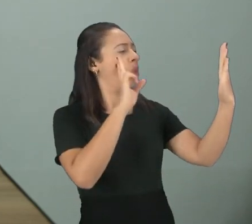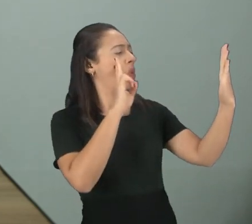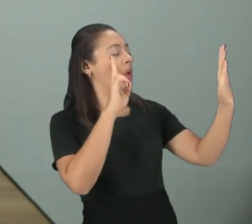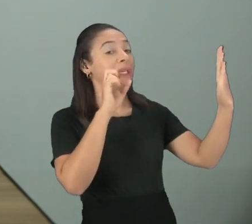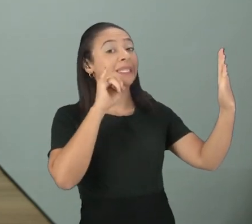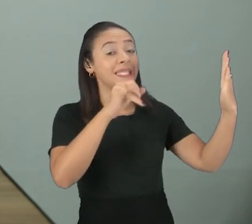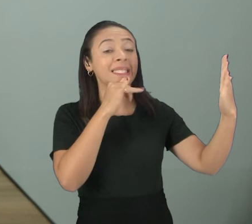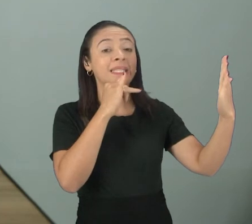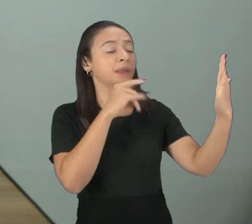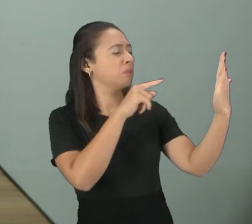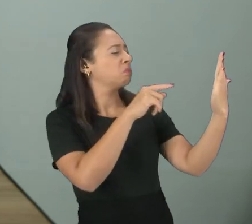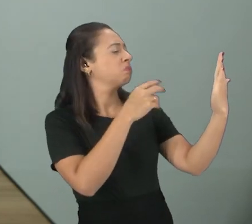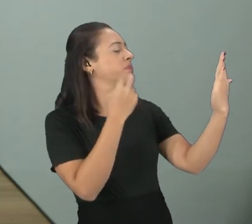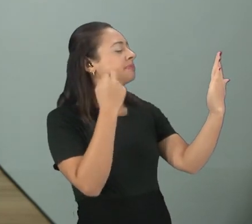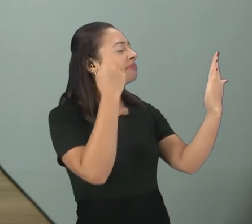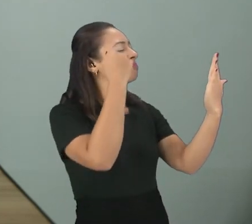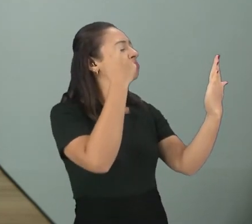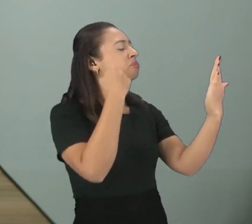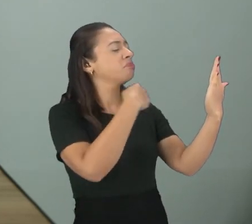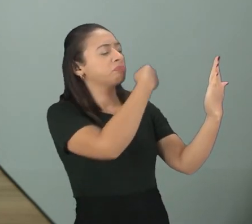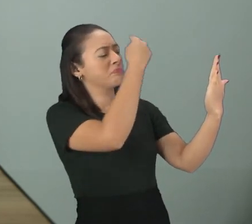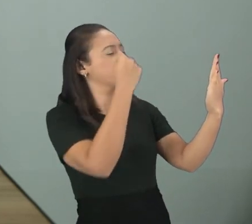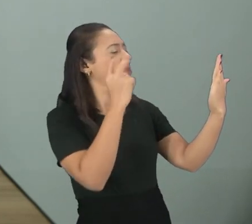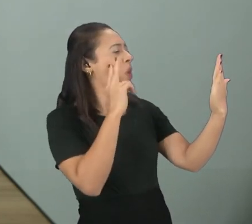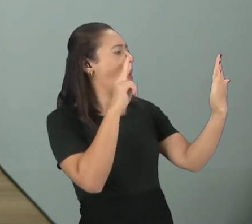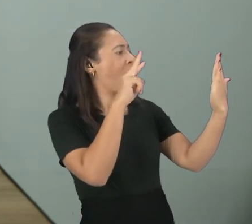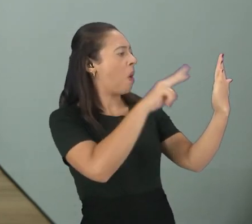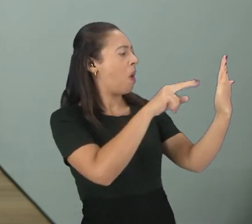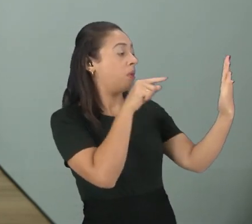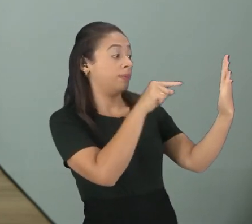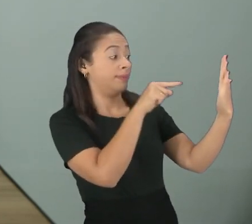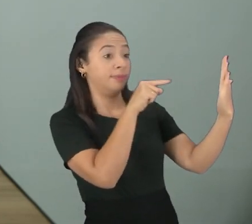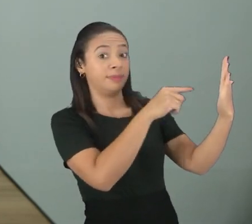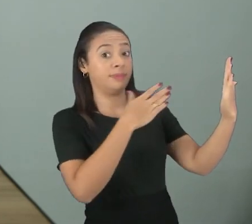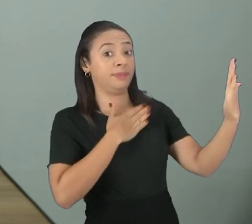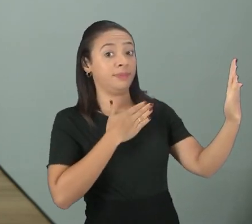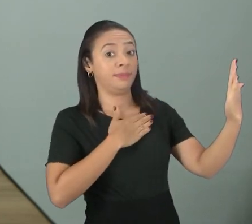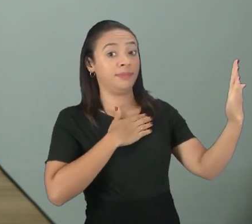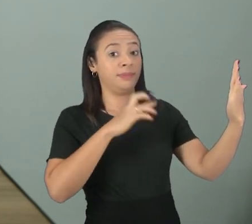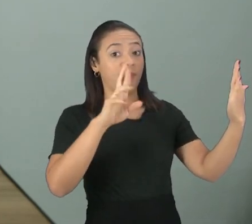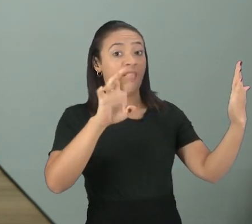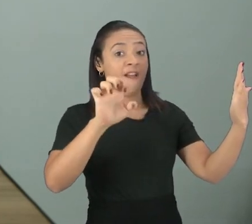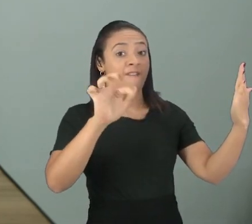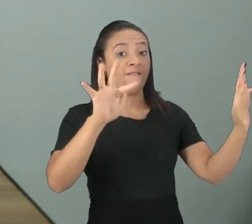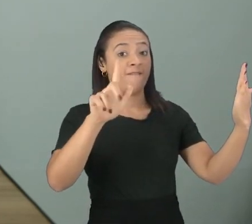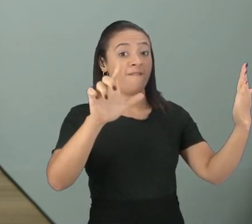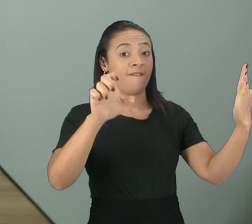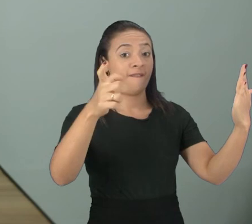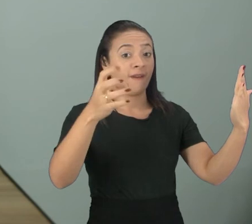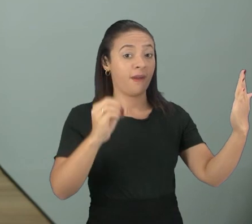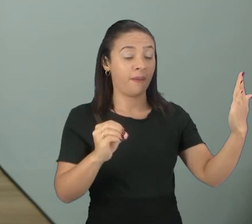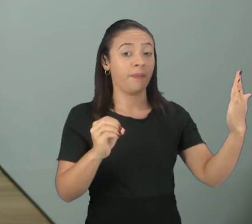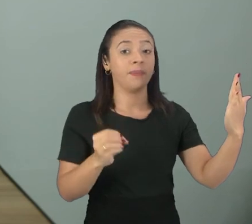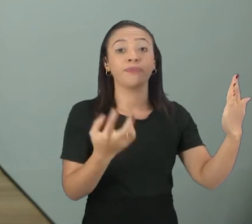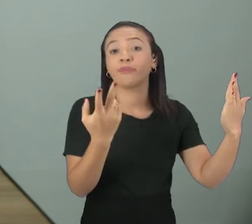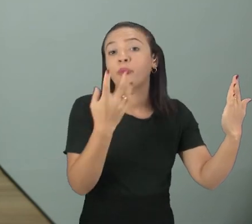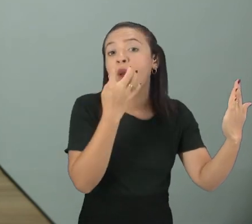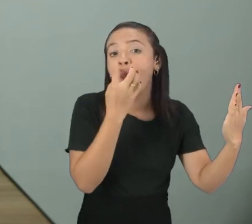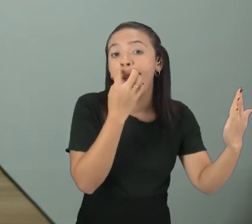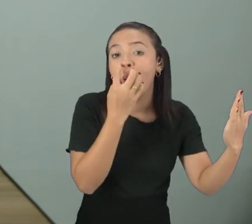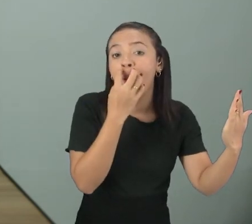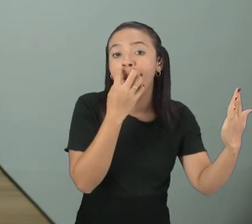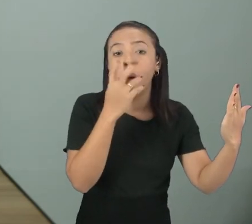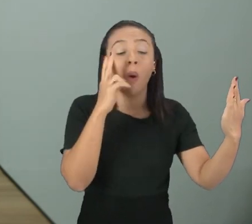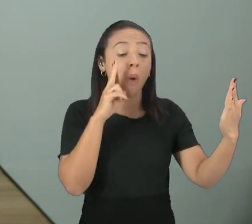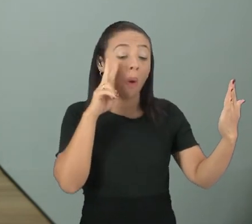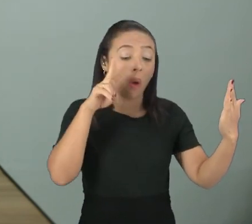eu me olho em um espelho, eu estou vendo o meu próprio reflexo. No caso, o cão estava se olhando, né? De frente para a